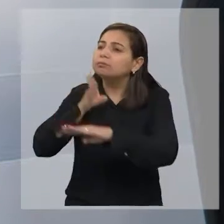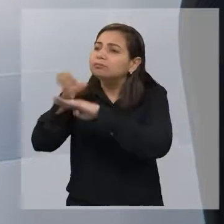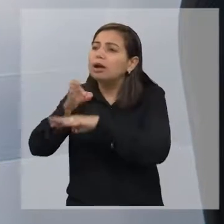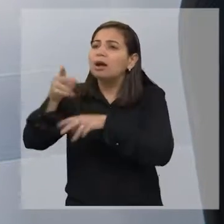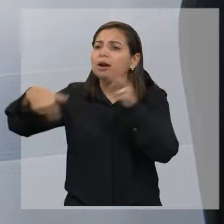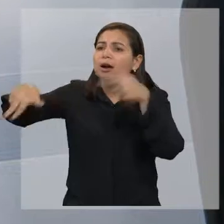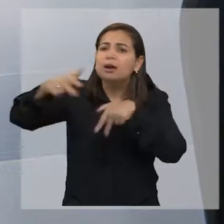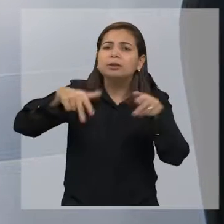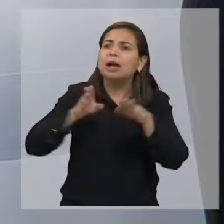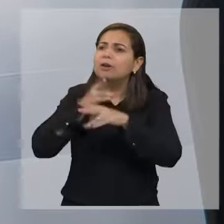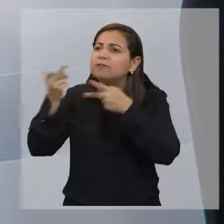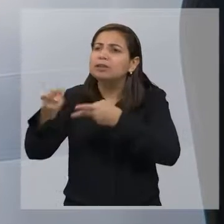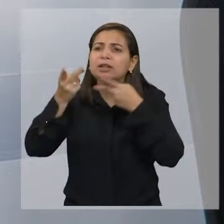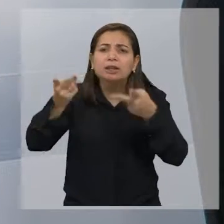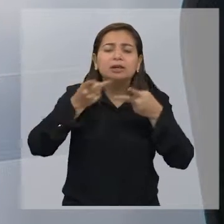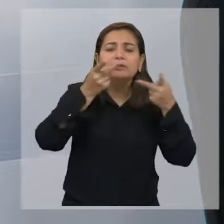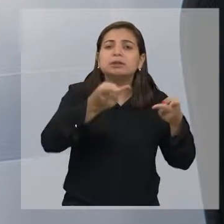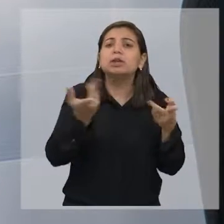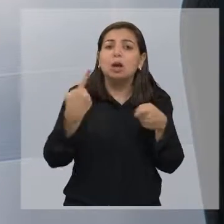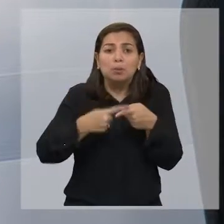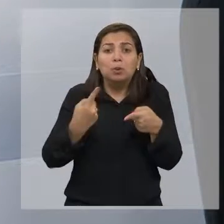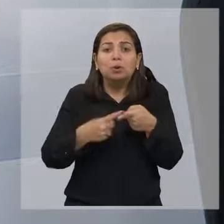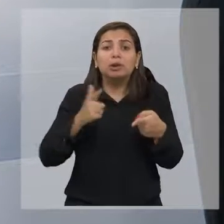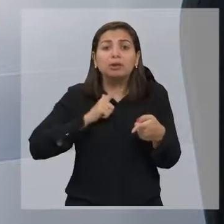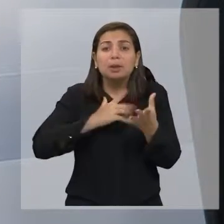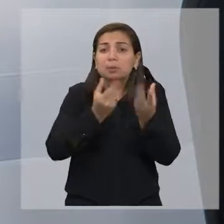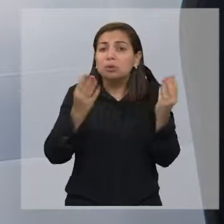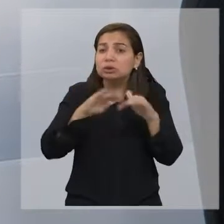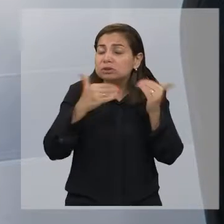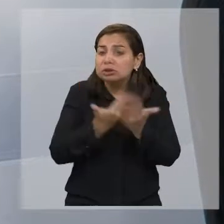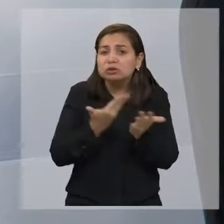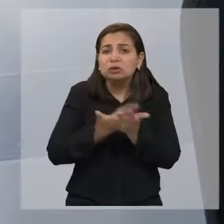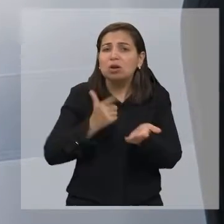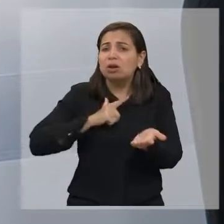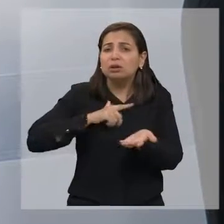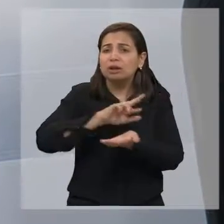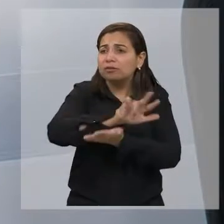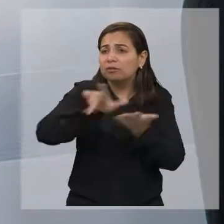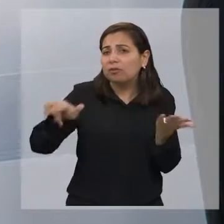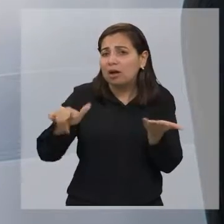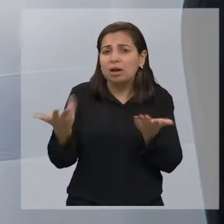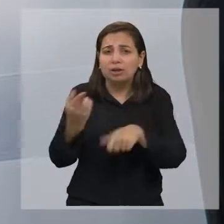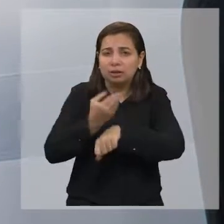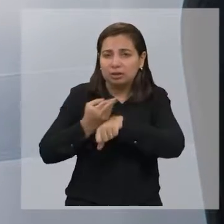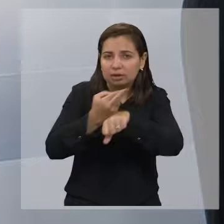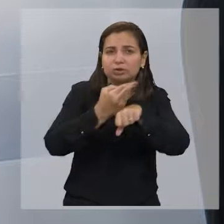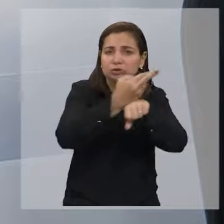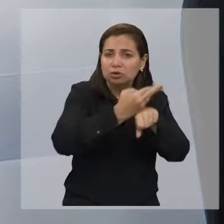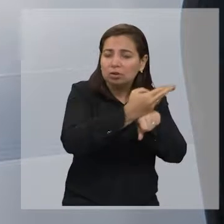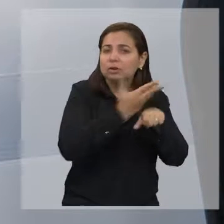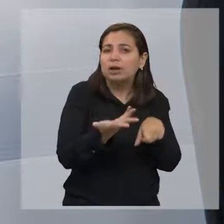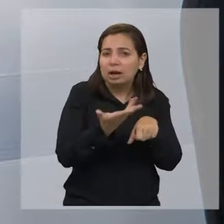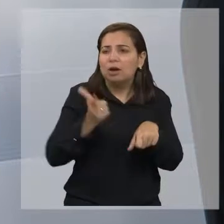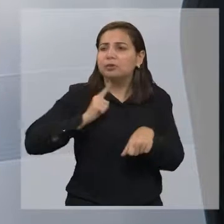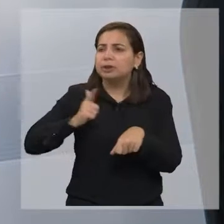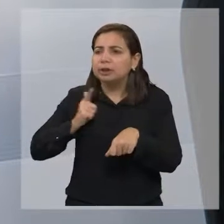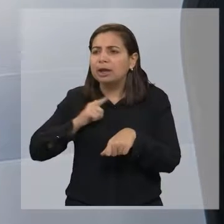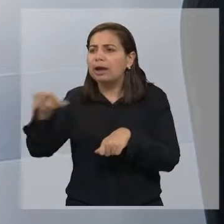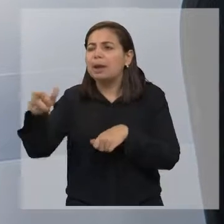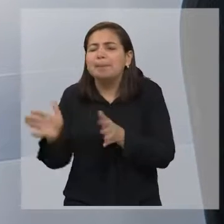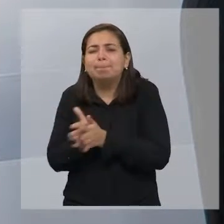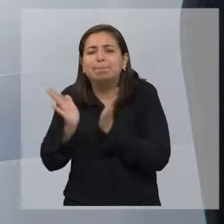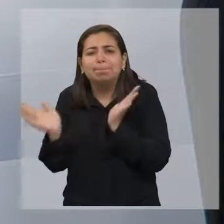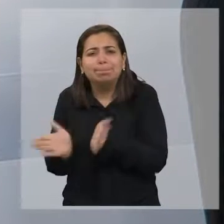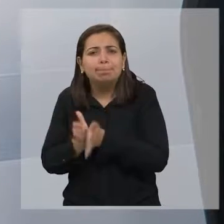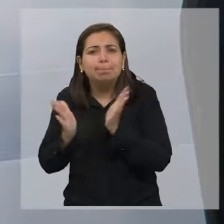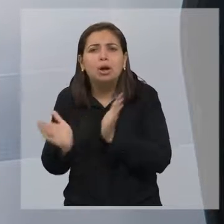de Fortaleza, elas estão aí espalhadas por todas as regionais, nas regiões mais vulneráveis. E eu,